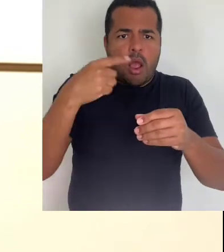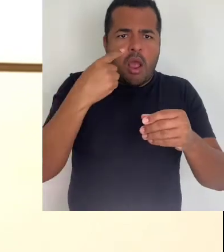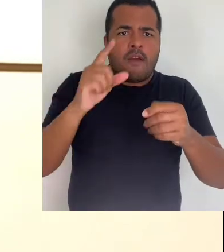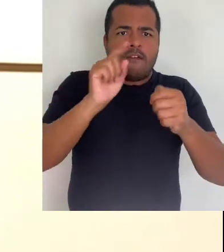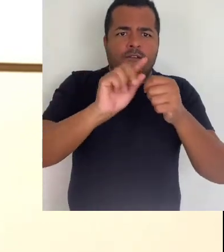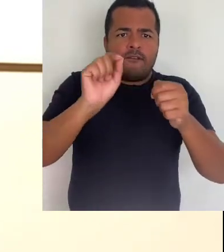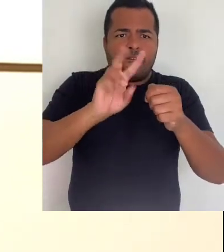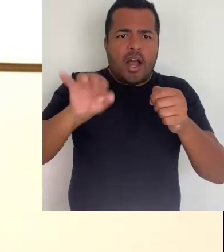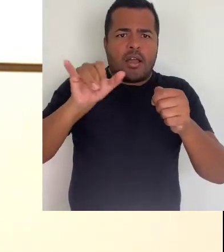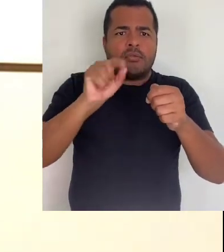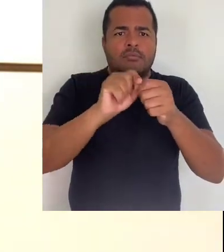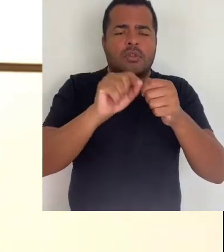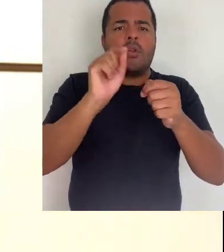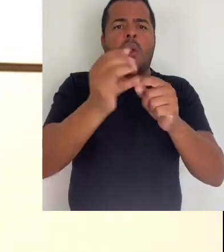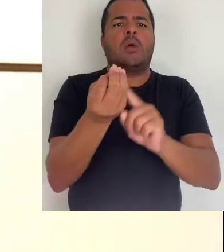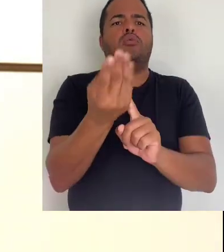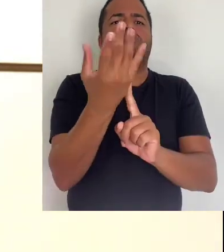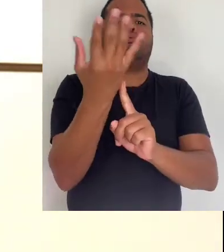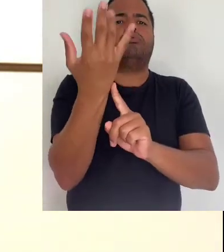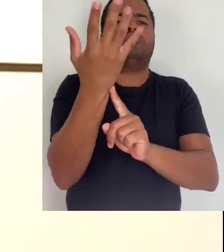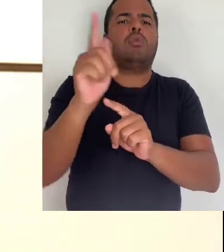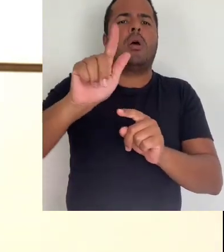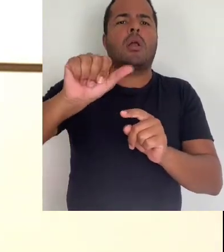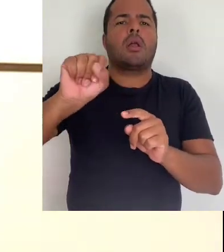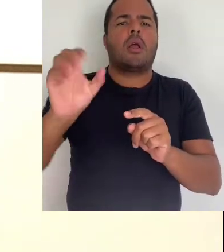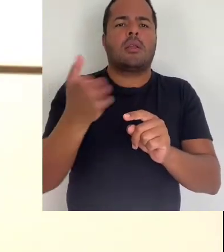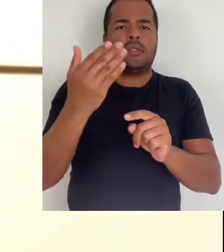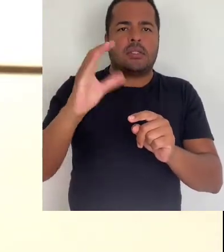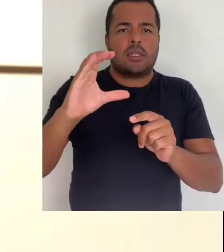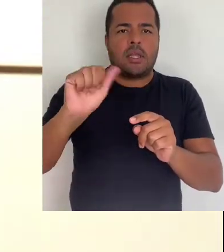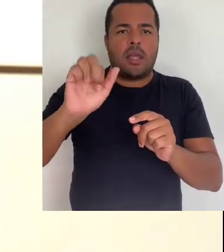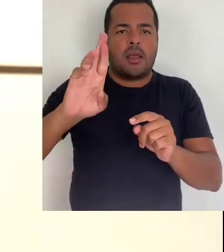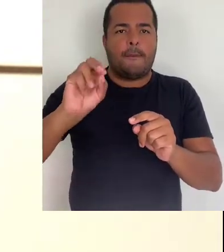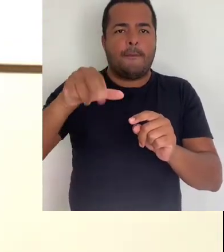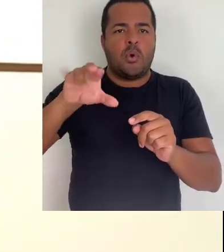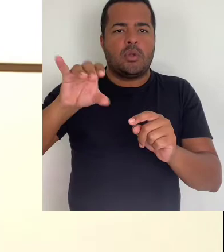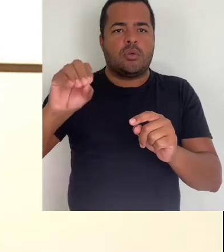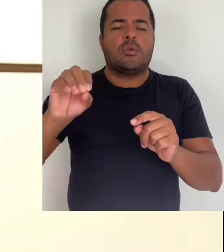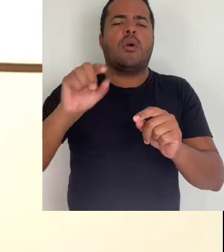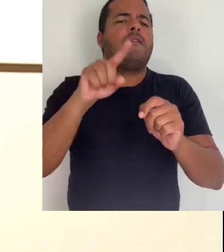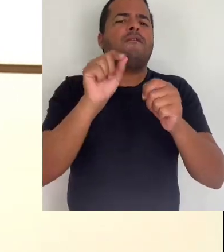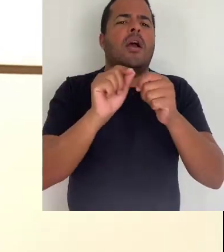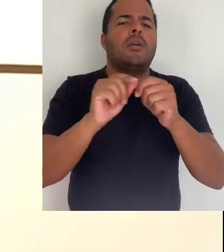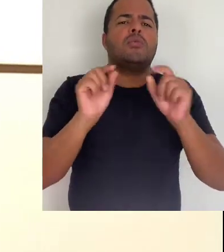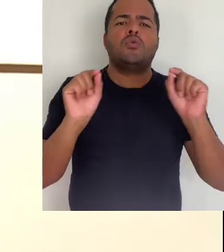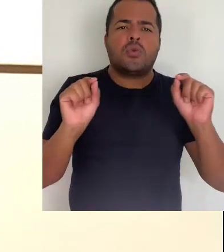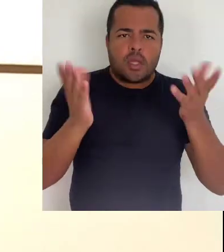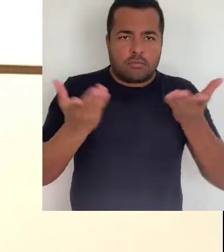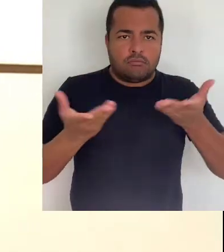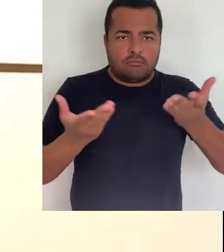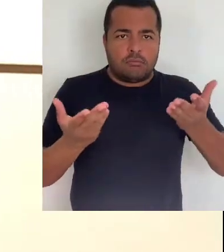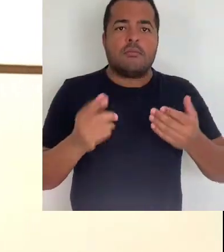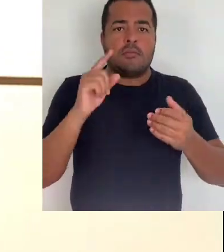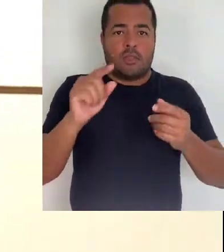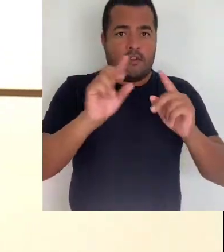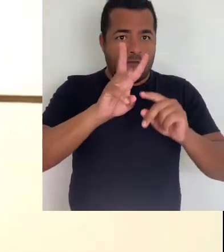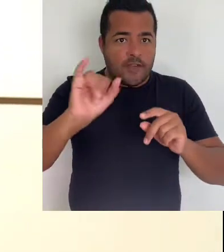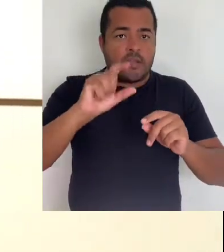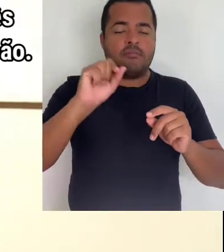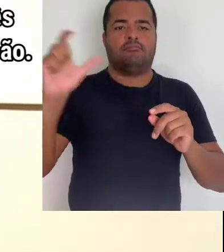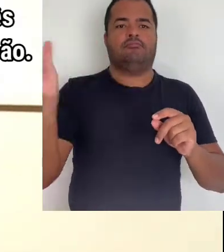que à medida que eu coloco, ele vai liberando gás carbônico. O que é que você faz agora? Você vem aqui,